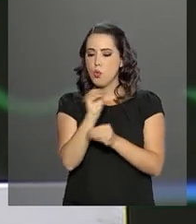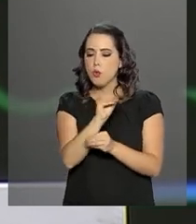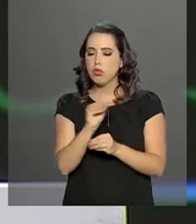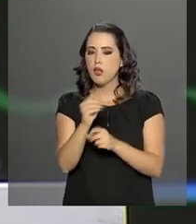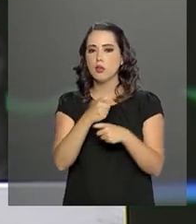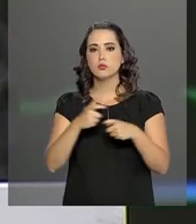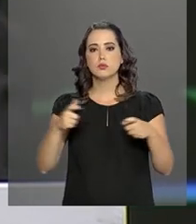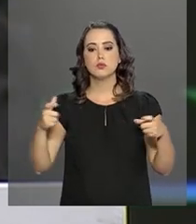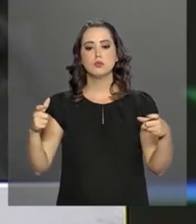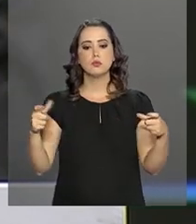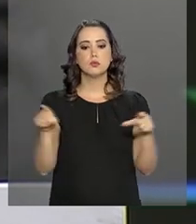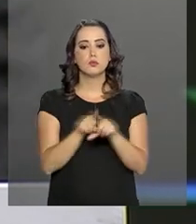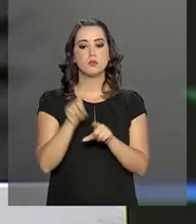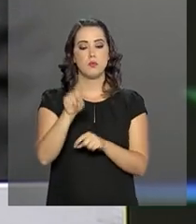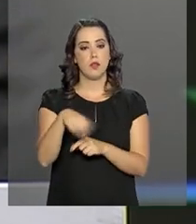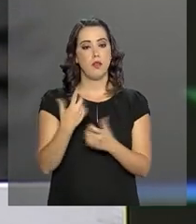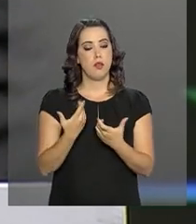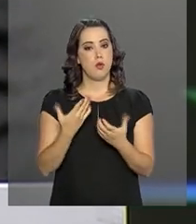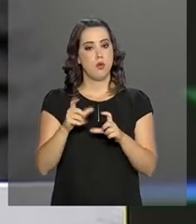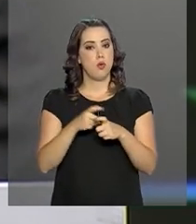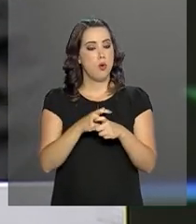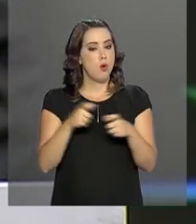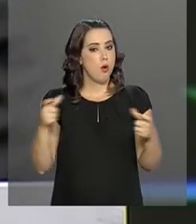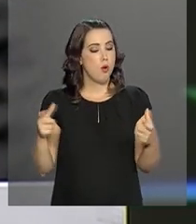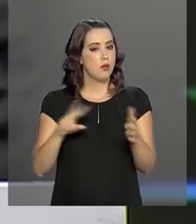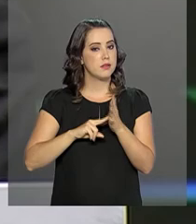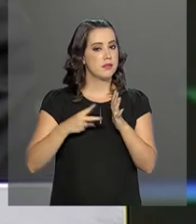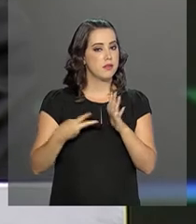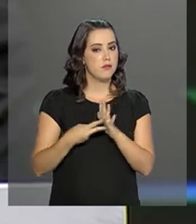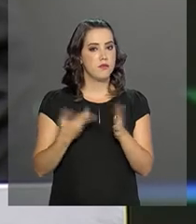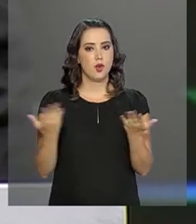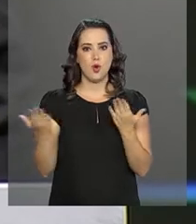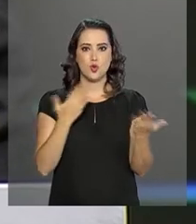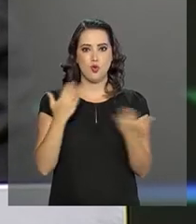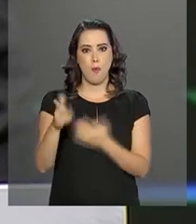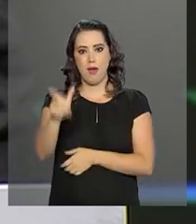marinha para um espaço que corresponde à soma da Alemanha e da França unidos.